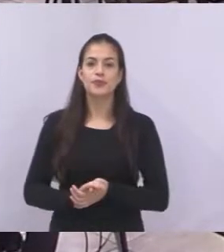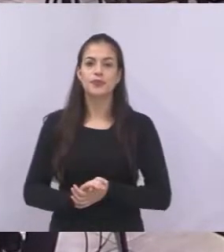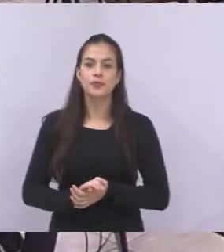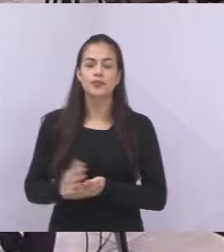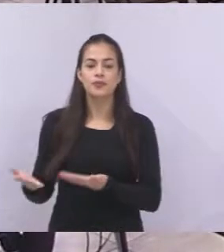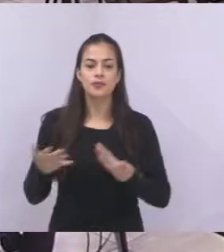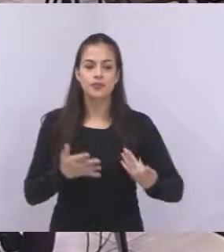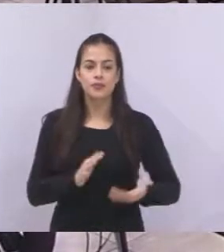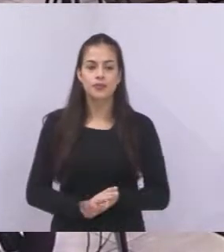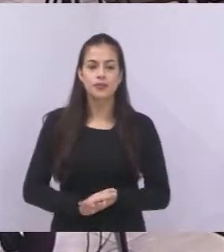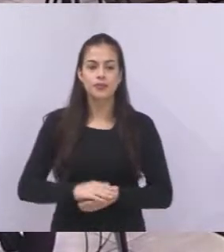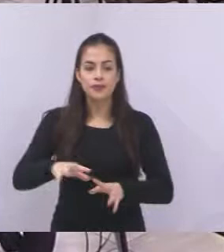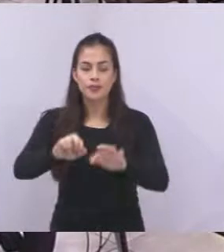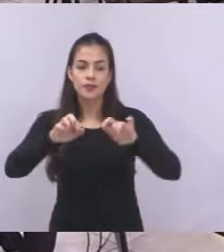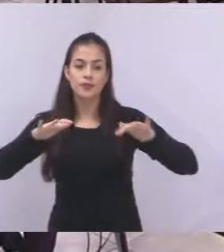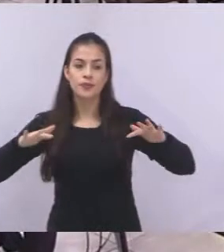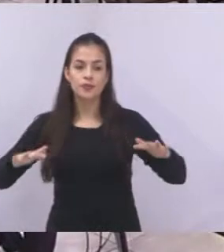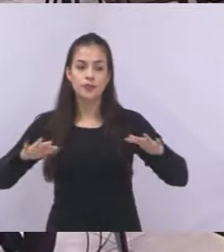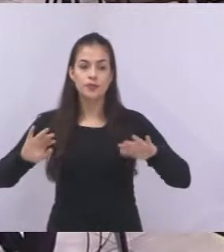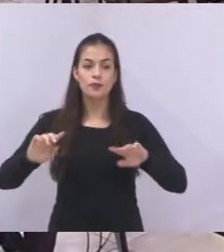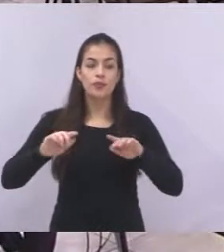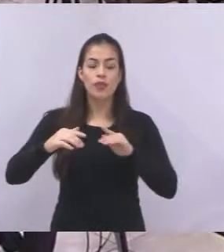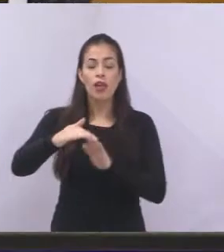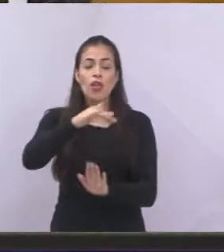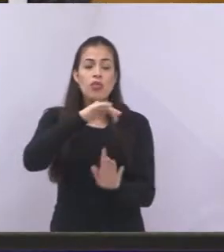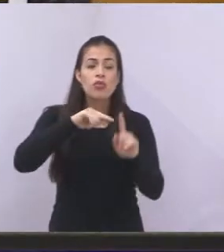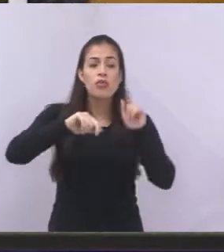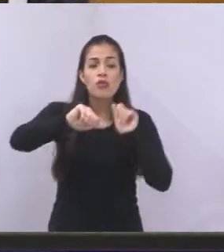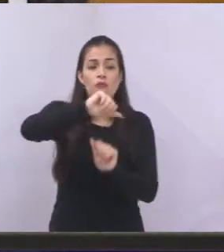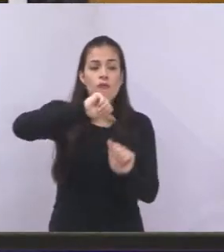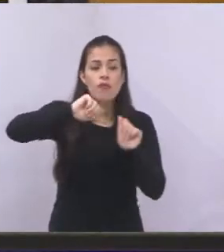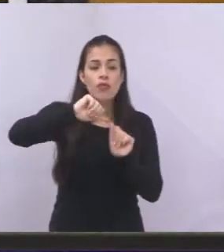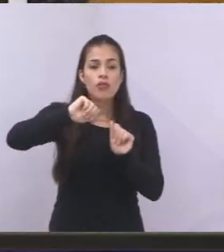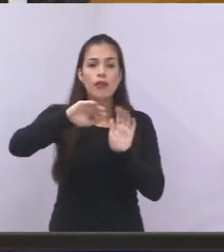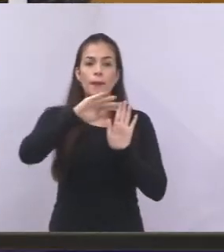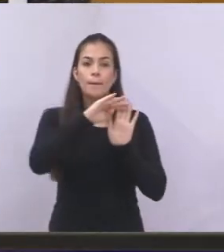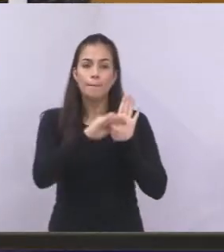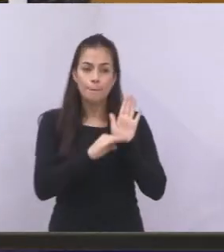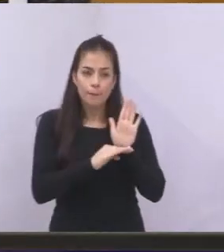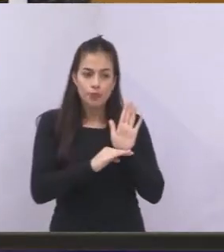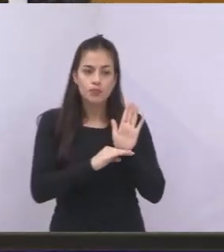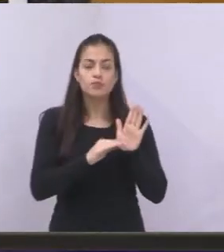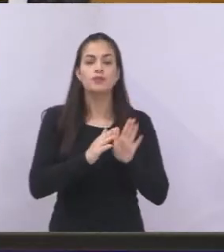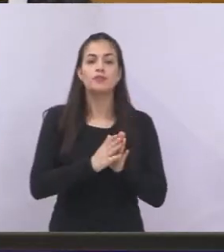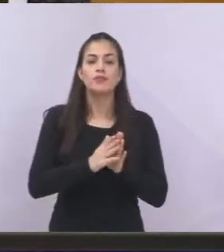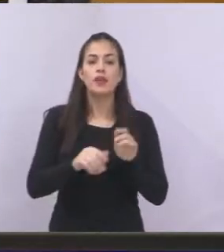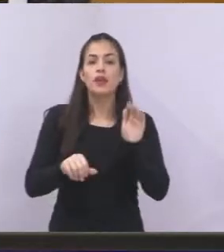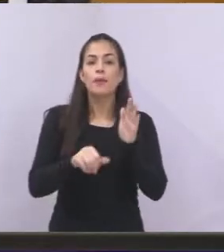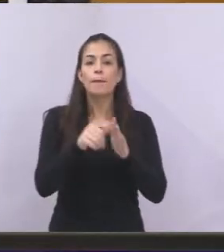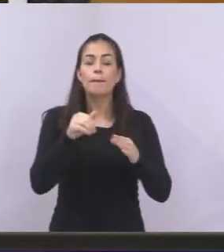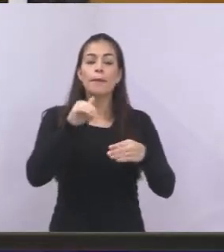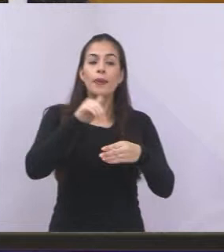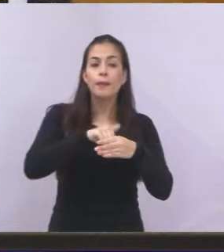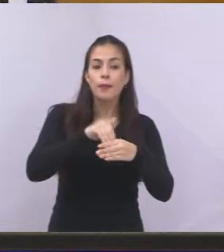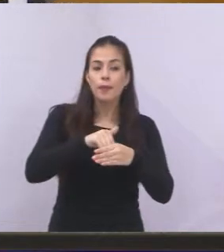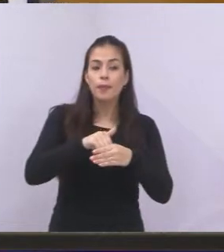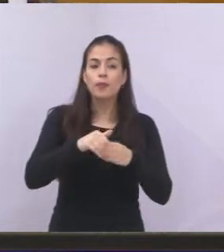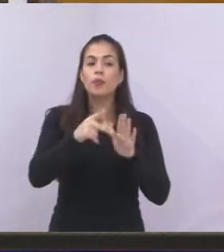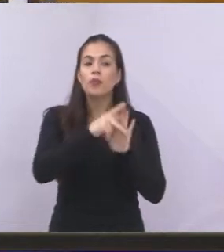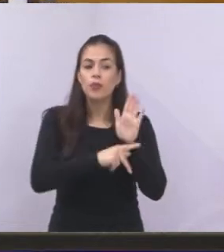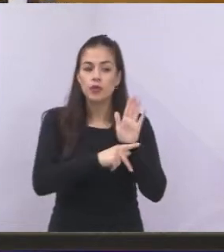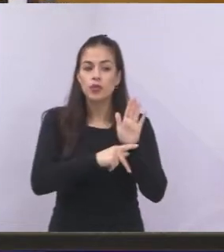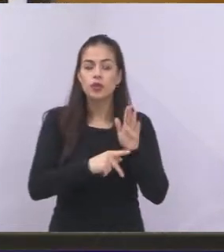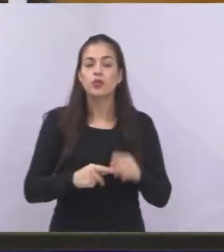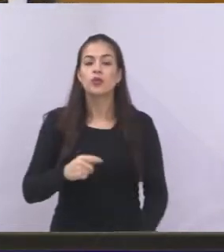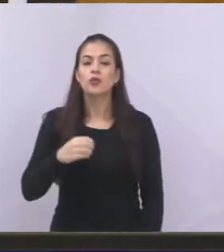plenário se há alguma objeção da gente inverter a pauta e votar primeiro o projeto número 03, projeto de